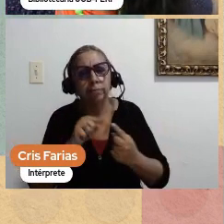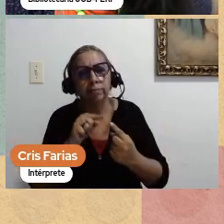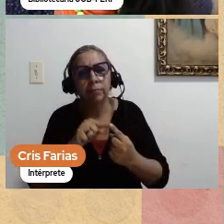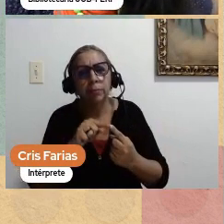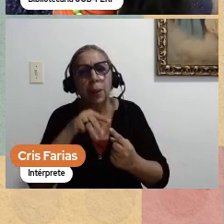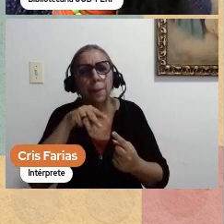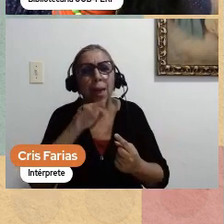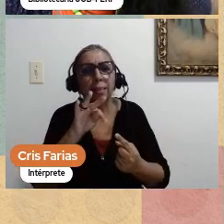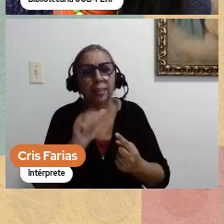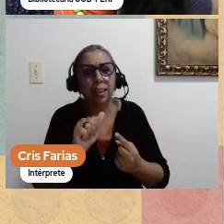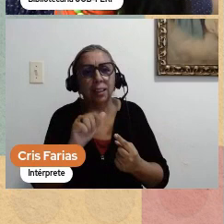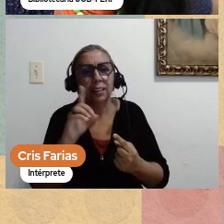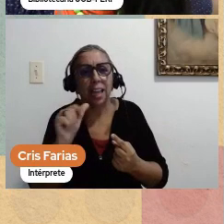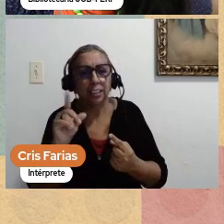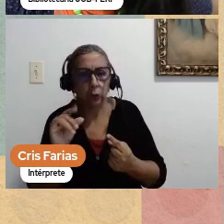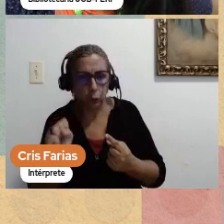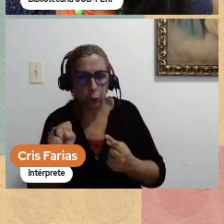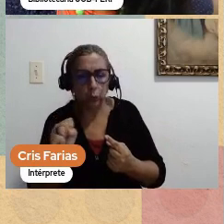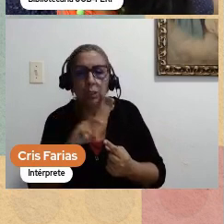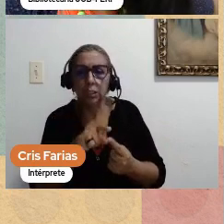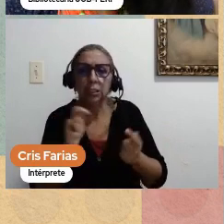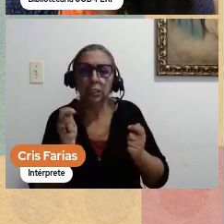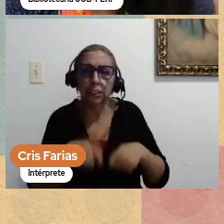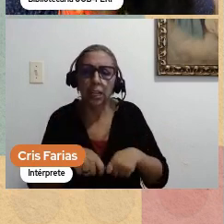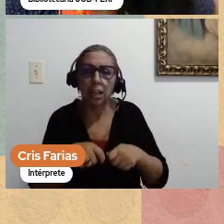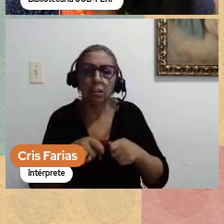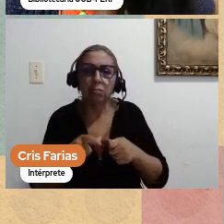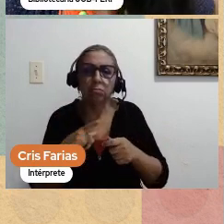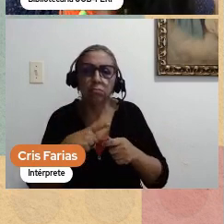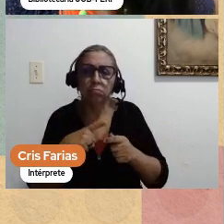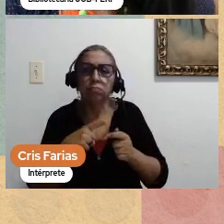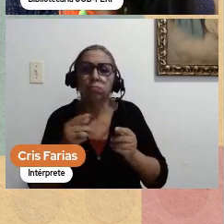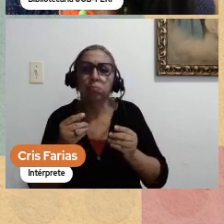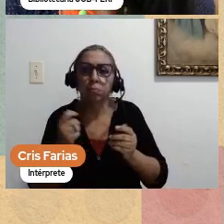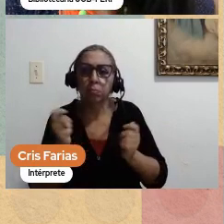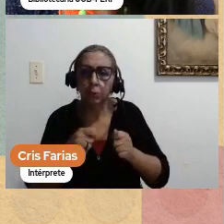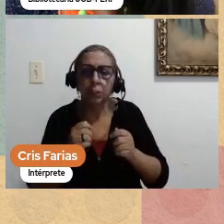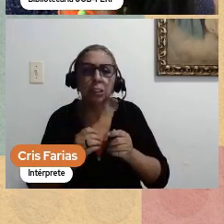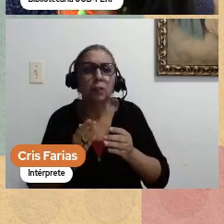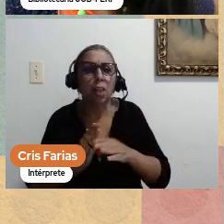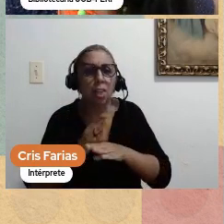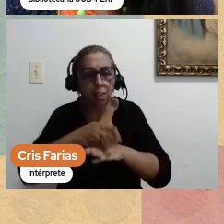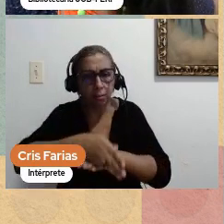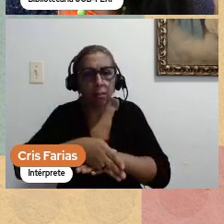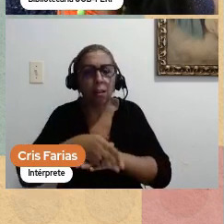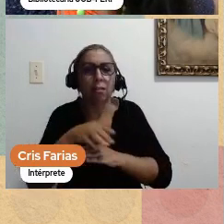metadados, e isso proporciona sua interoperabilidade